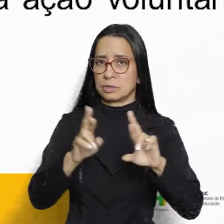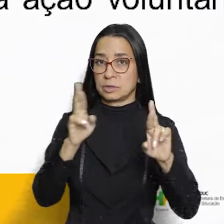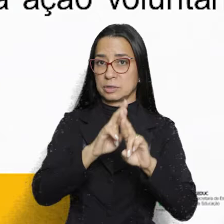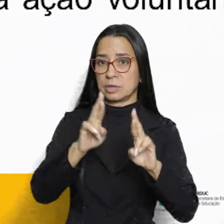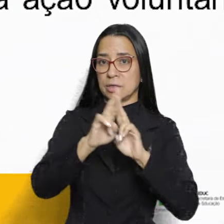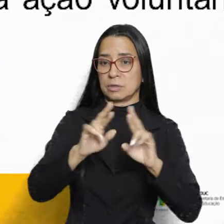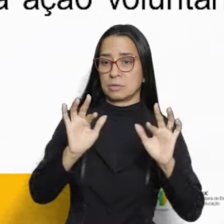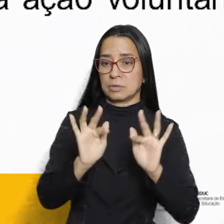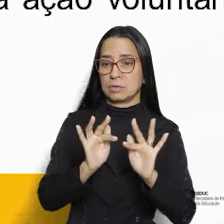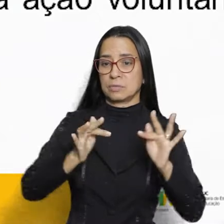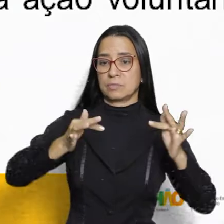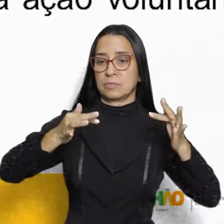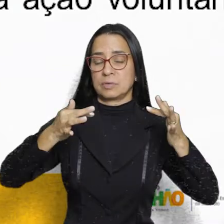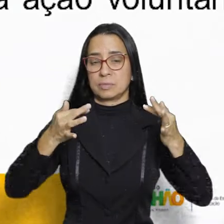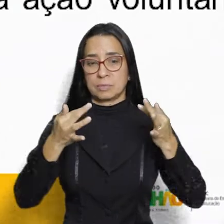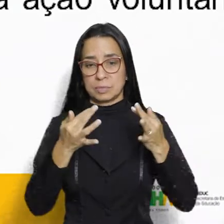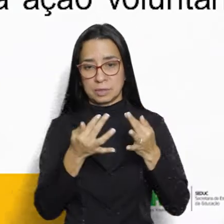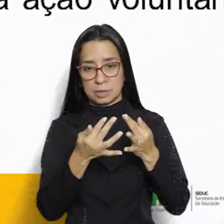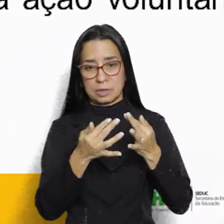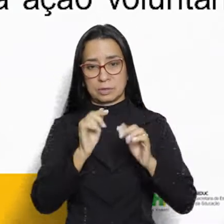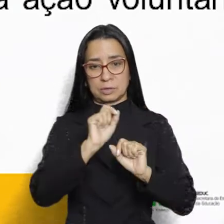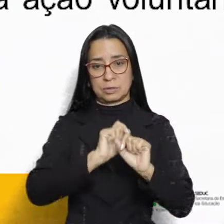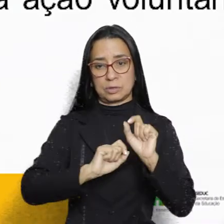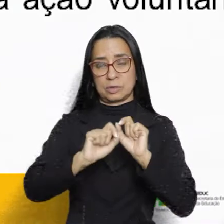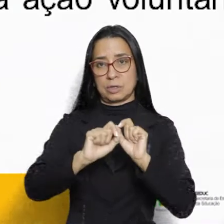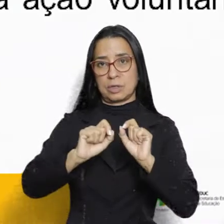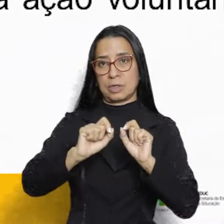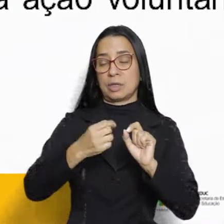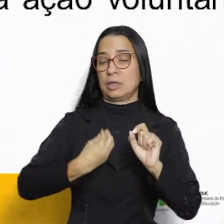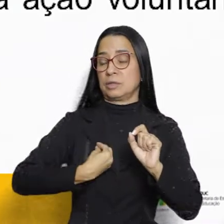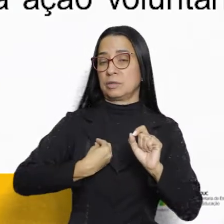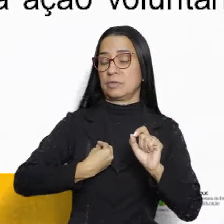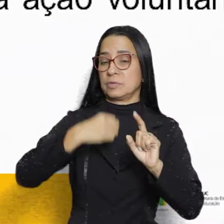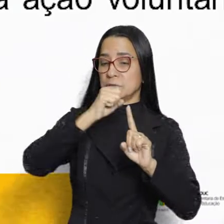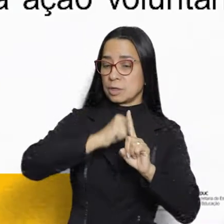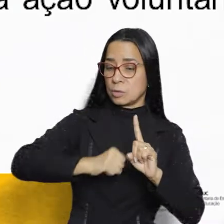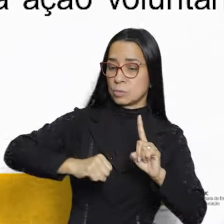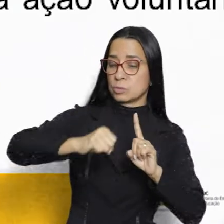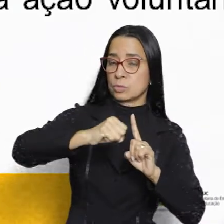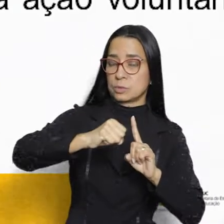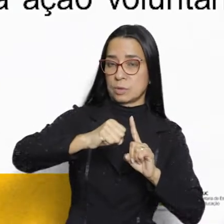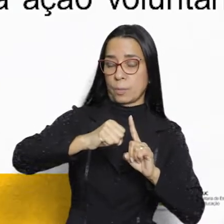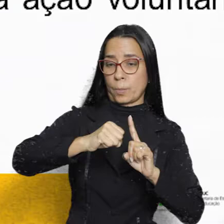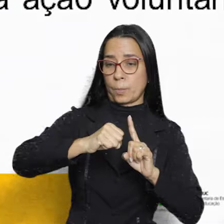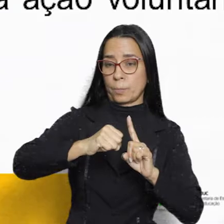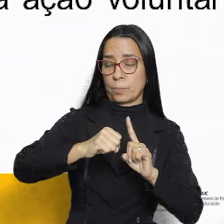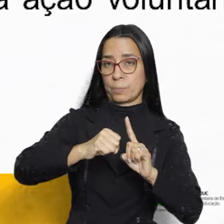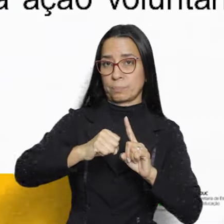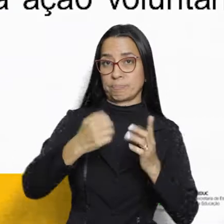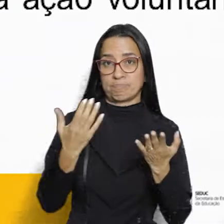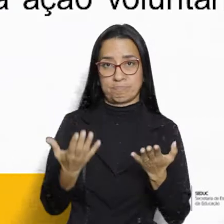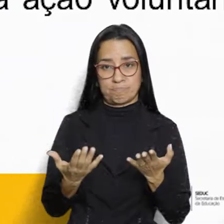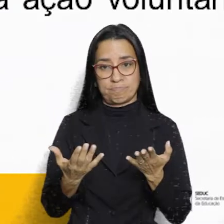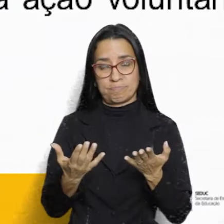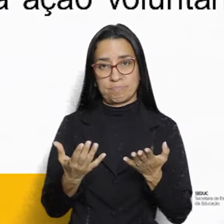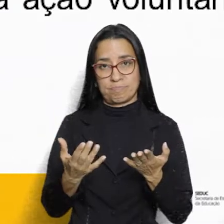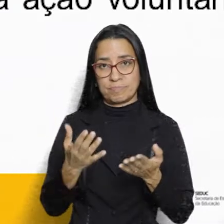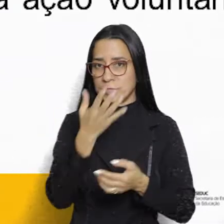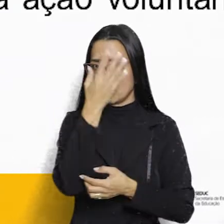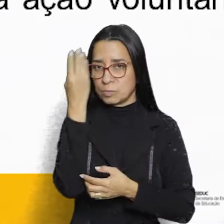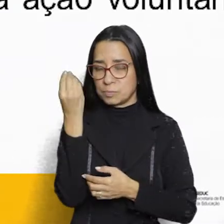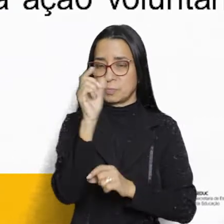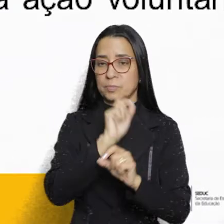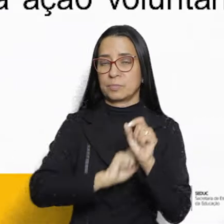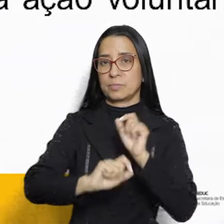e do lugar da fecundidade na vida familiar e social. Opa, galera, tá? Não